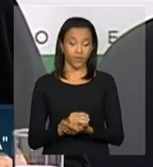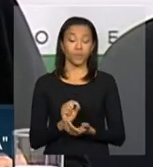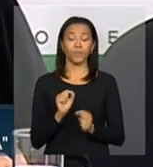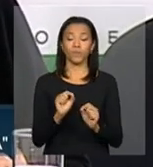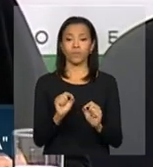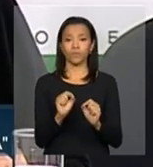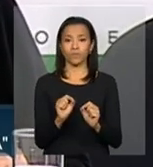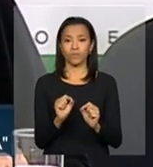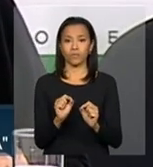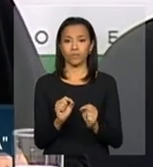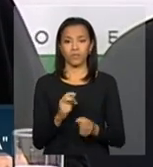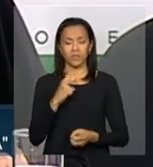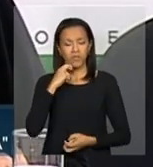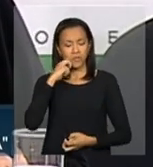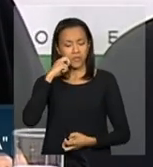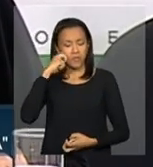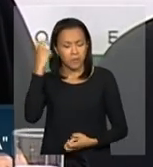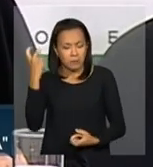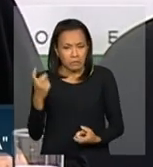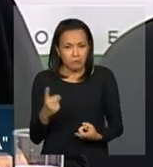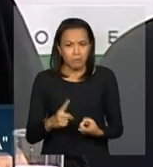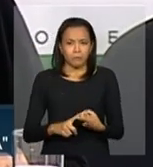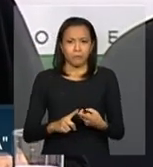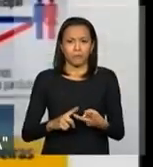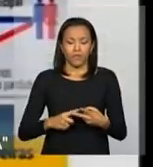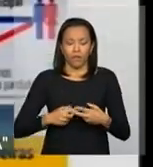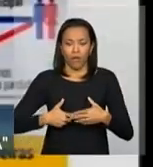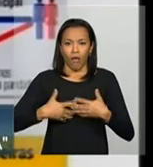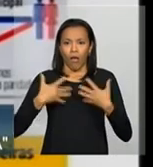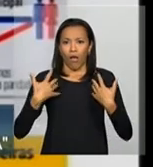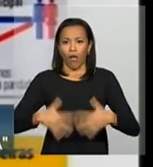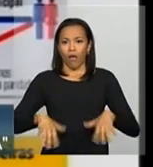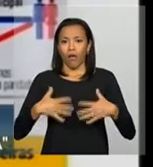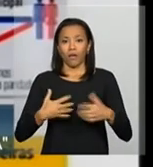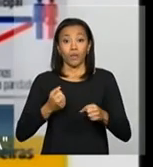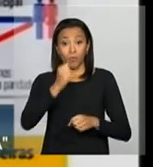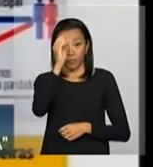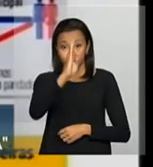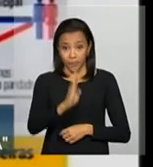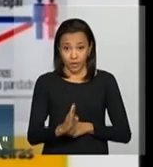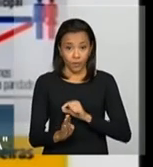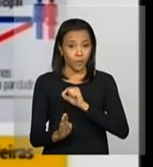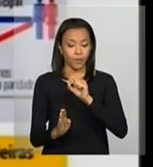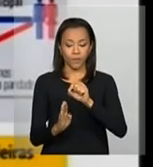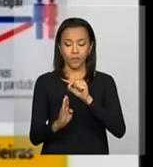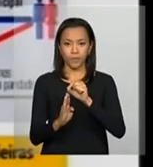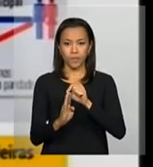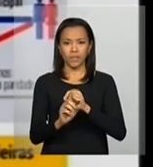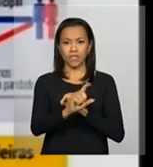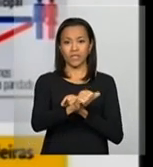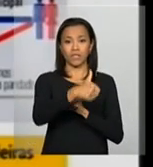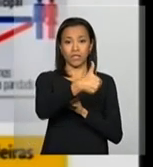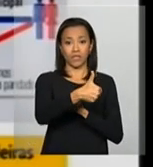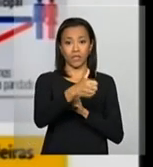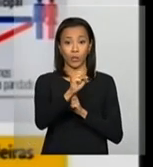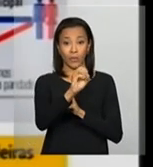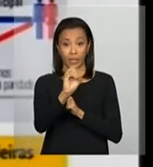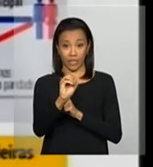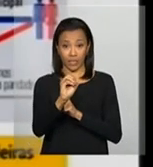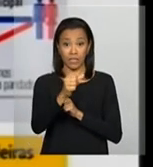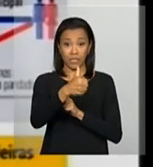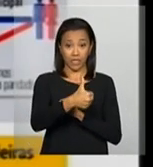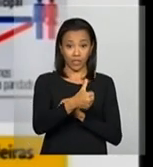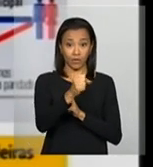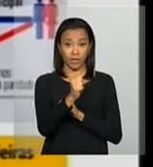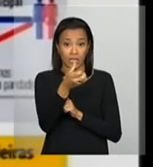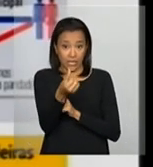vergonhosa, escandalosa, que o Brasil se coloca entre 186 países. Isto